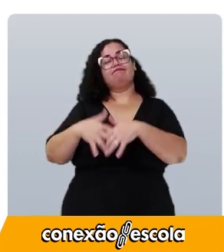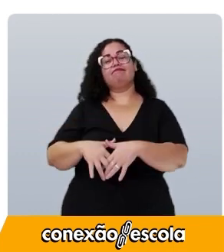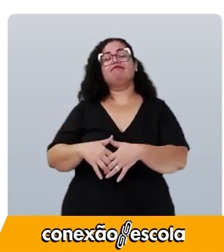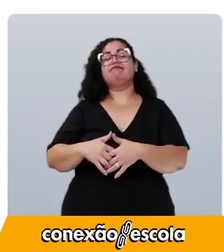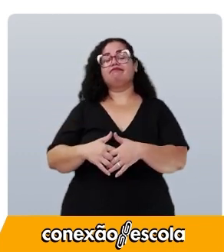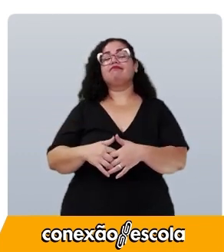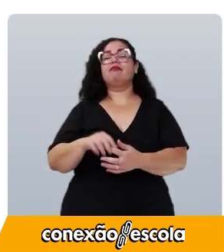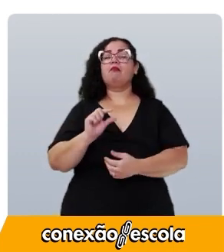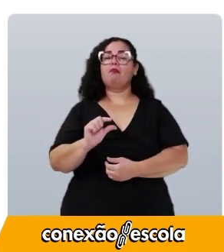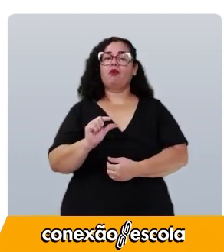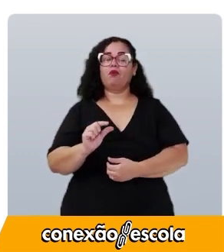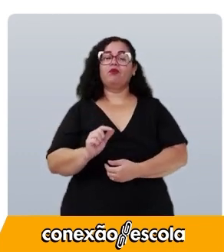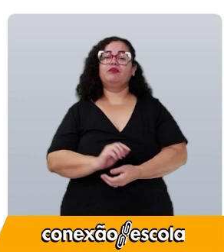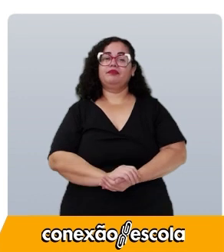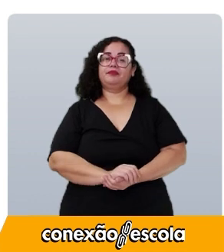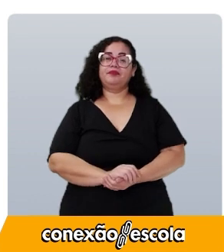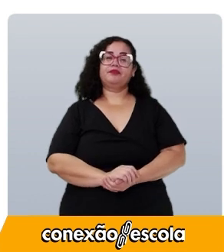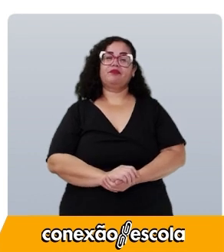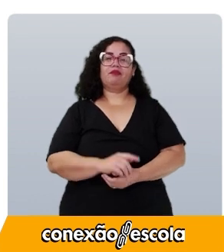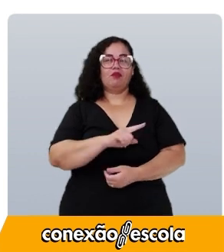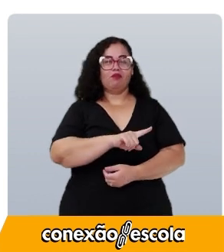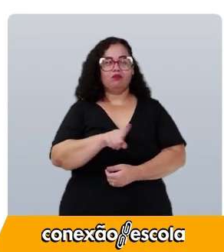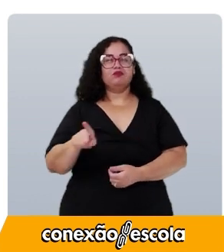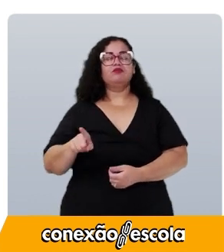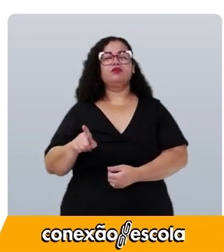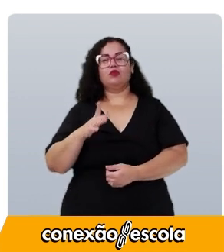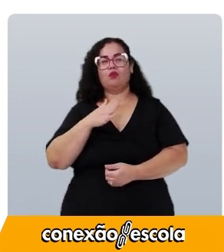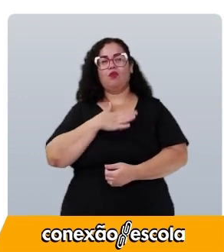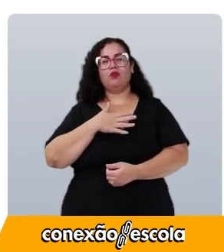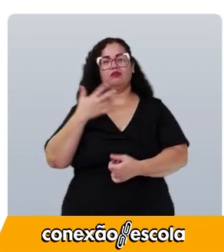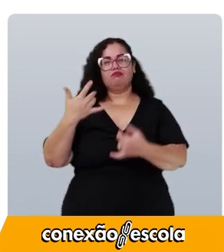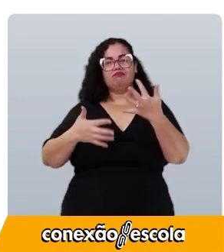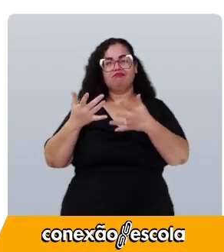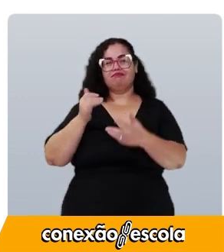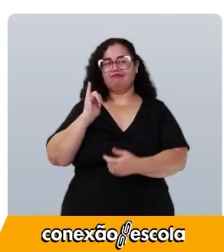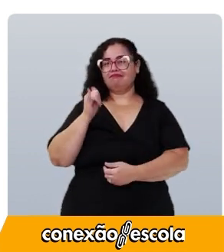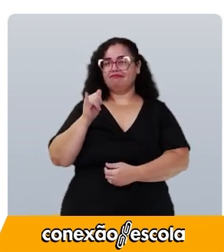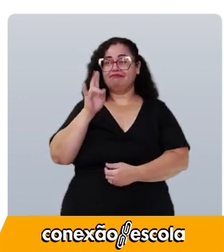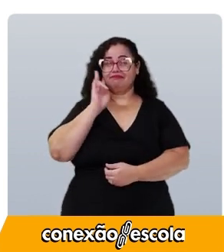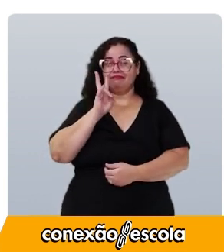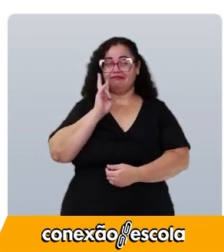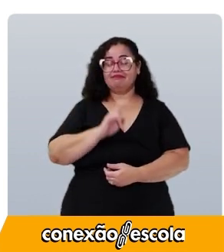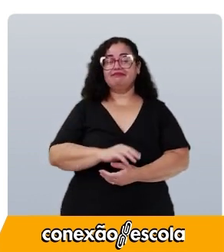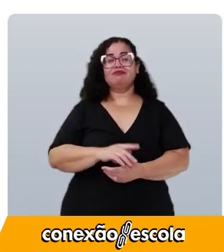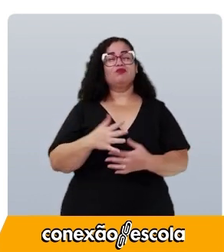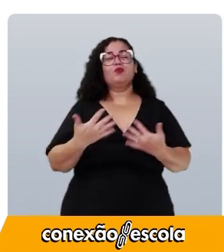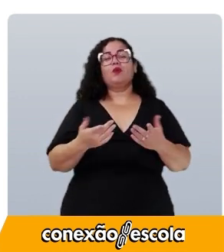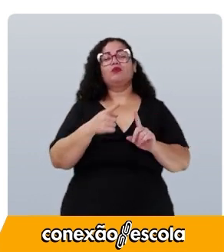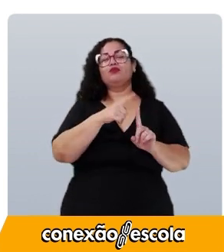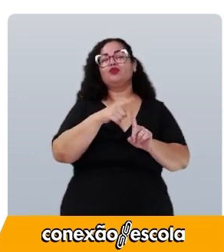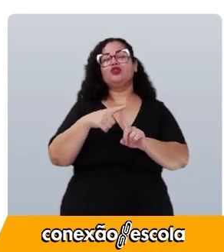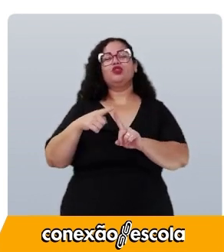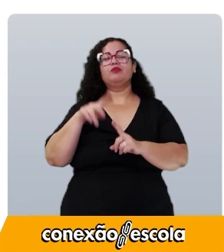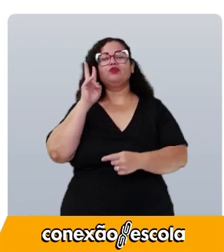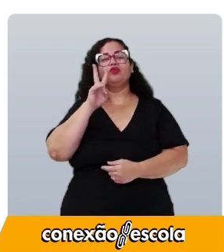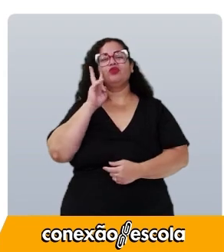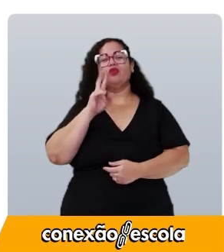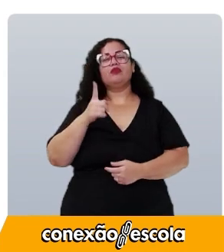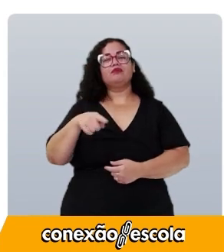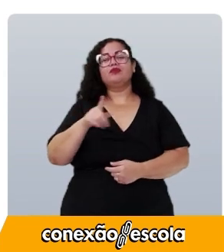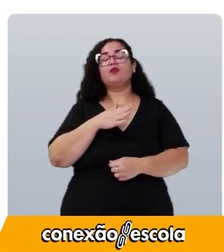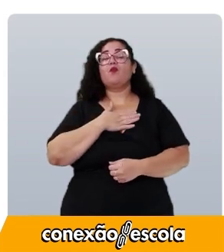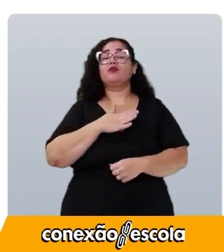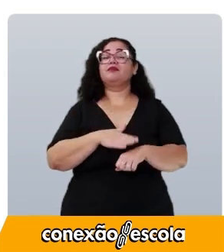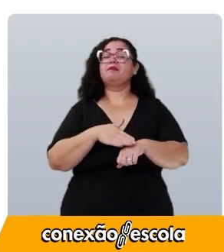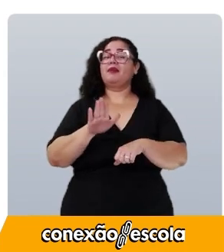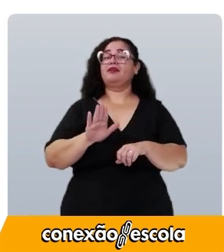pouquinho aqui. Vocês gostam de ouvir histórias? De que tipo de histórias vocês